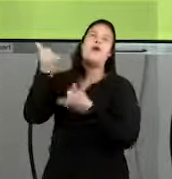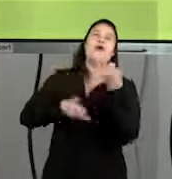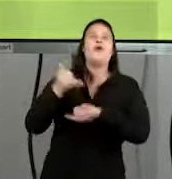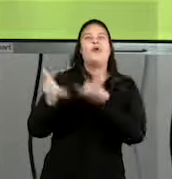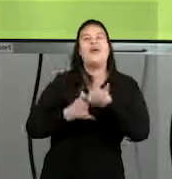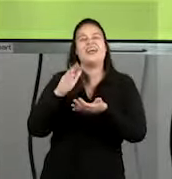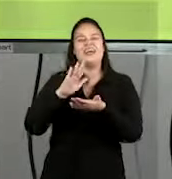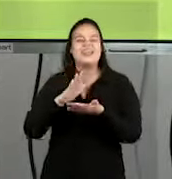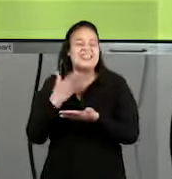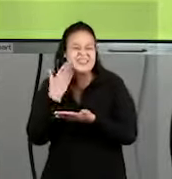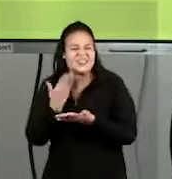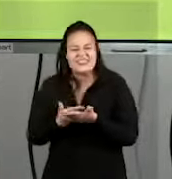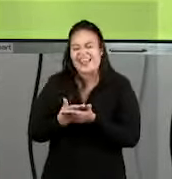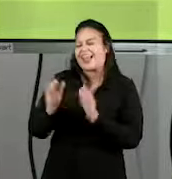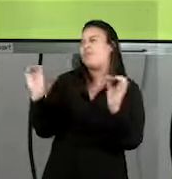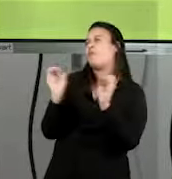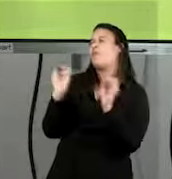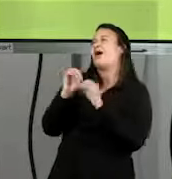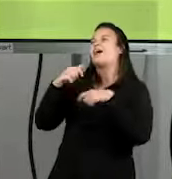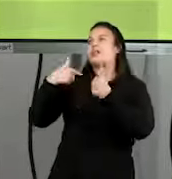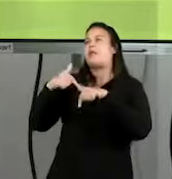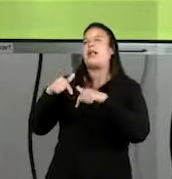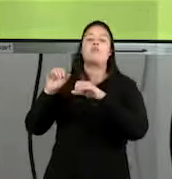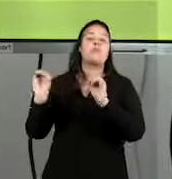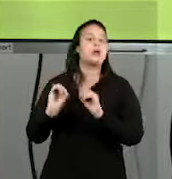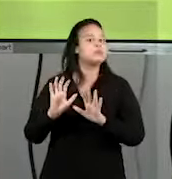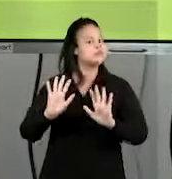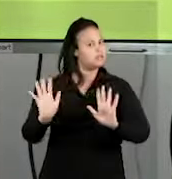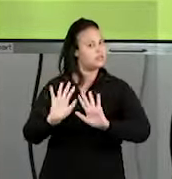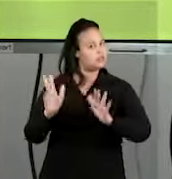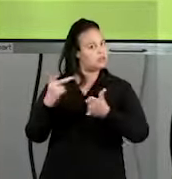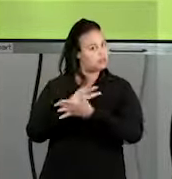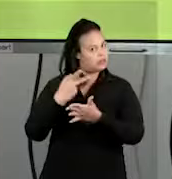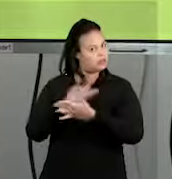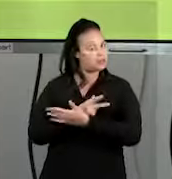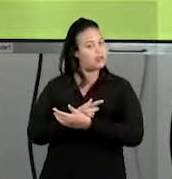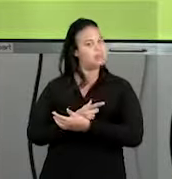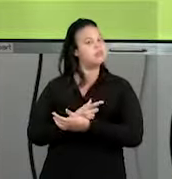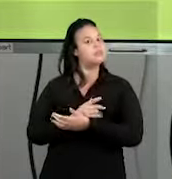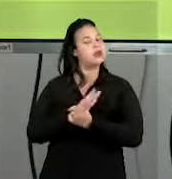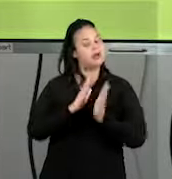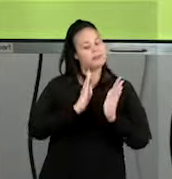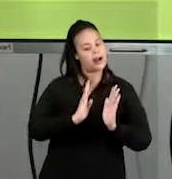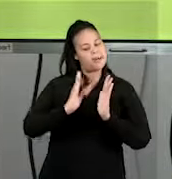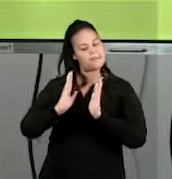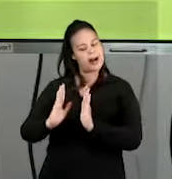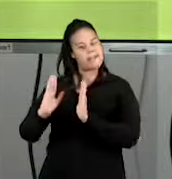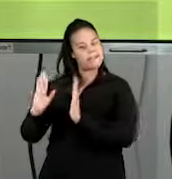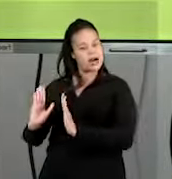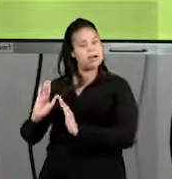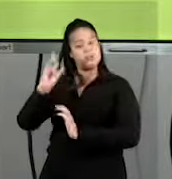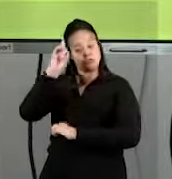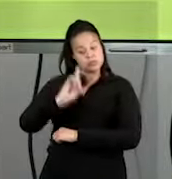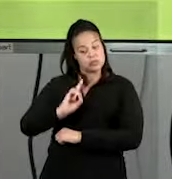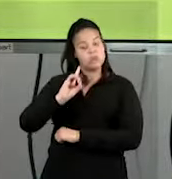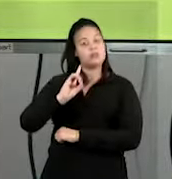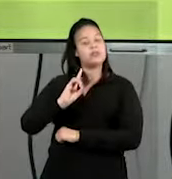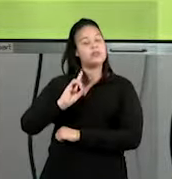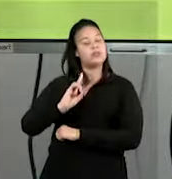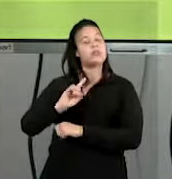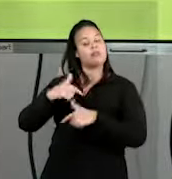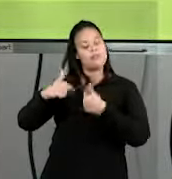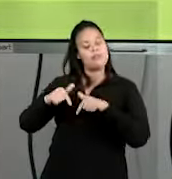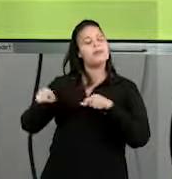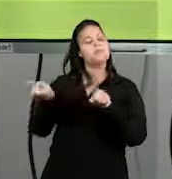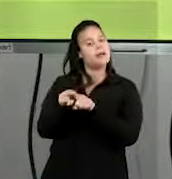não trabalhar, não fazer coisas úteis e importantes para a sua vida. Então, o lazer é um direito, mas o trabalho também